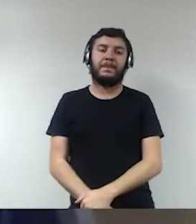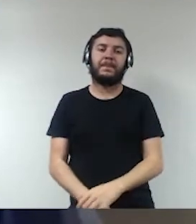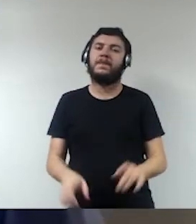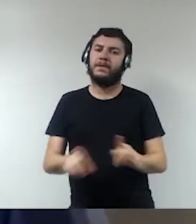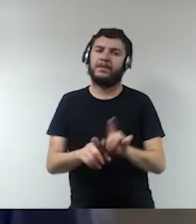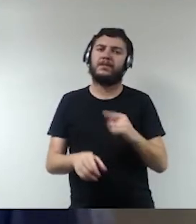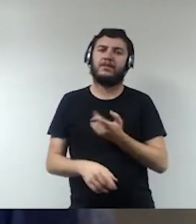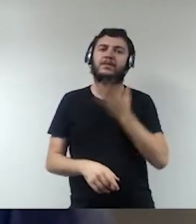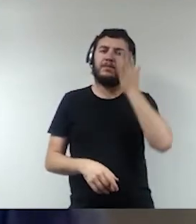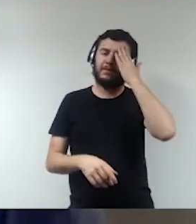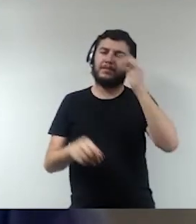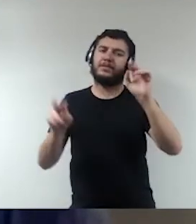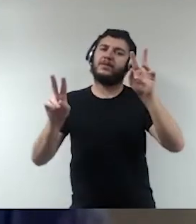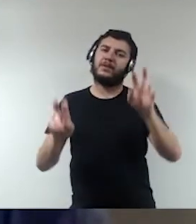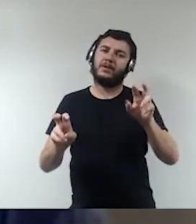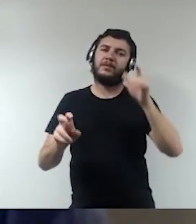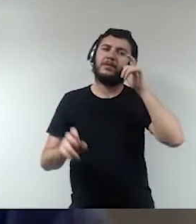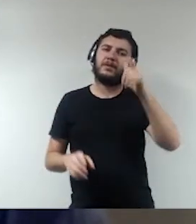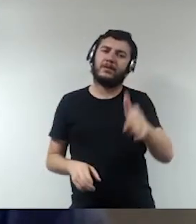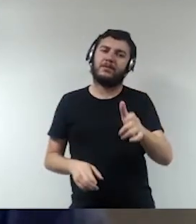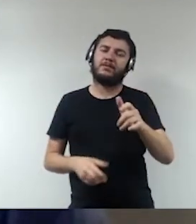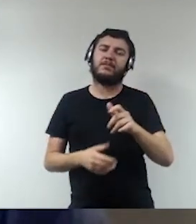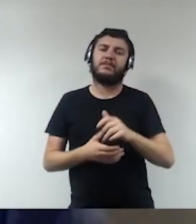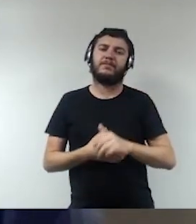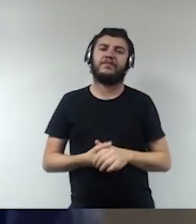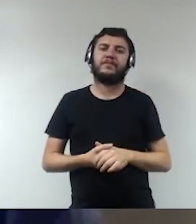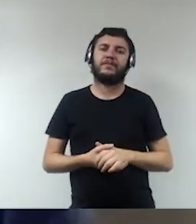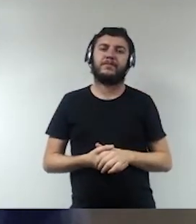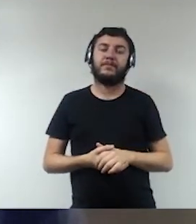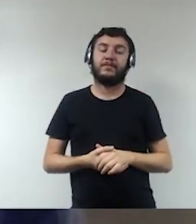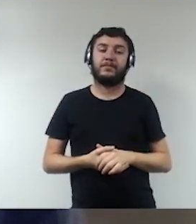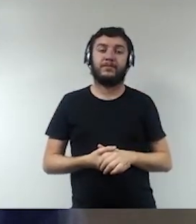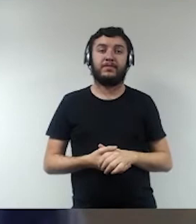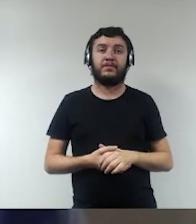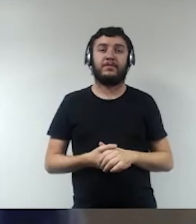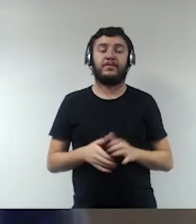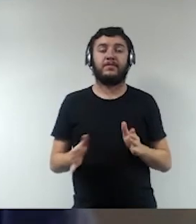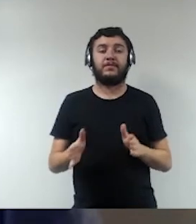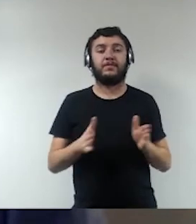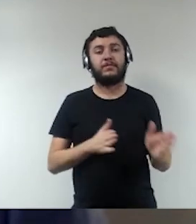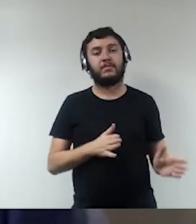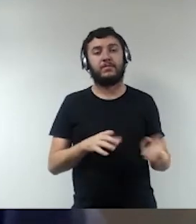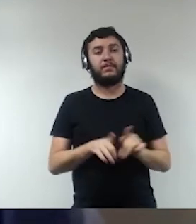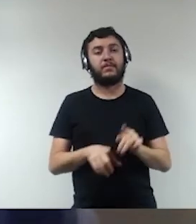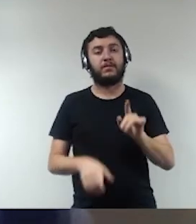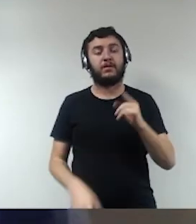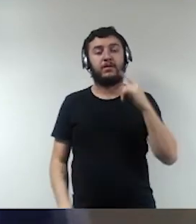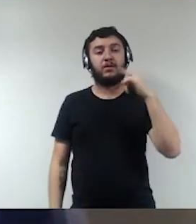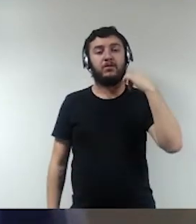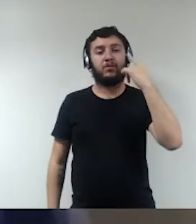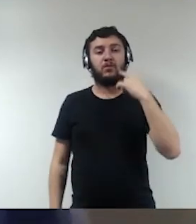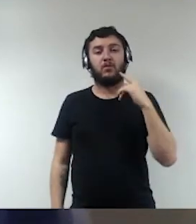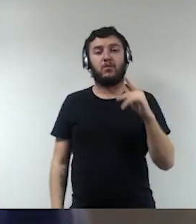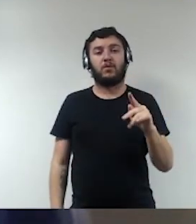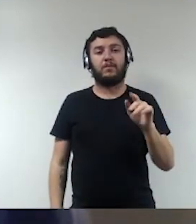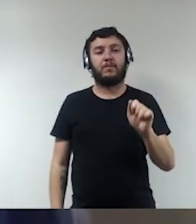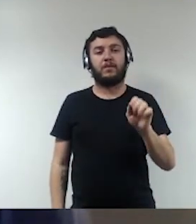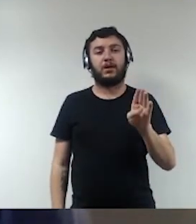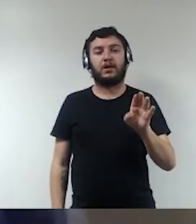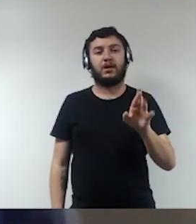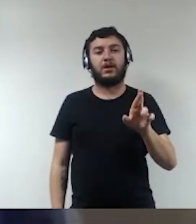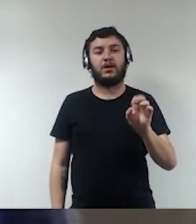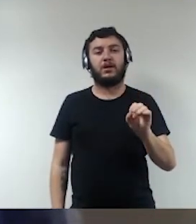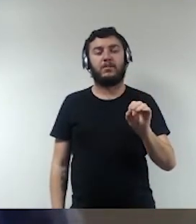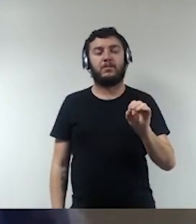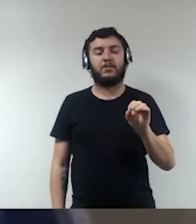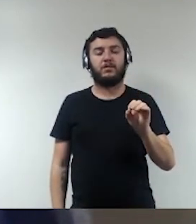ser tão palpitante e interessante. Eu queria perguntar ao Pablo, né, doutor Pablo, em relação a